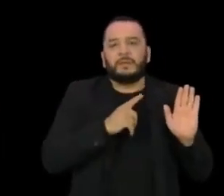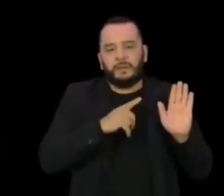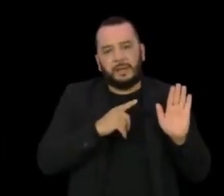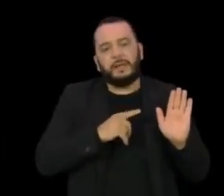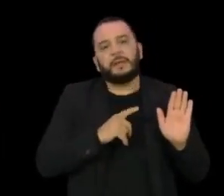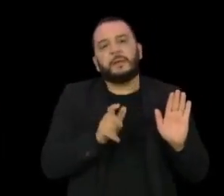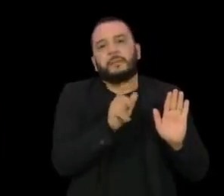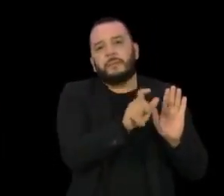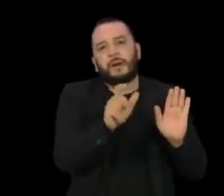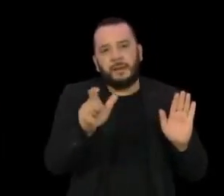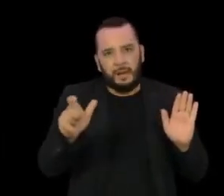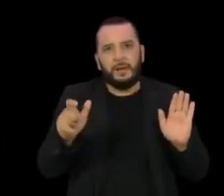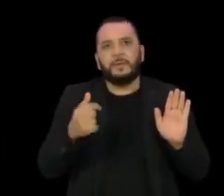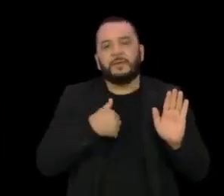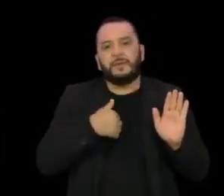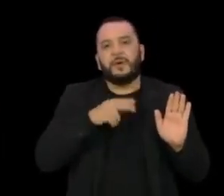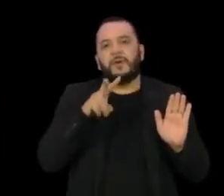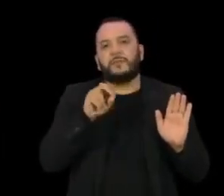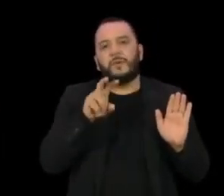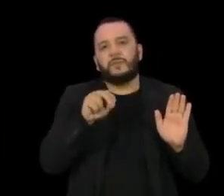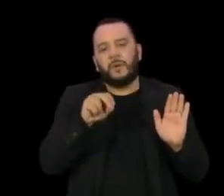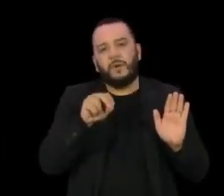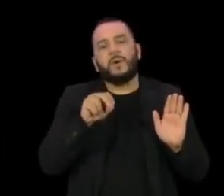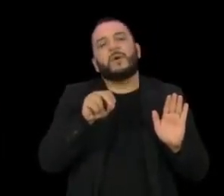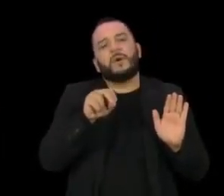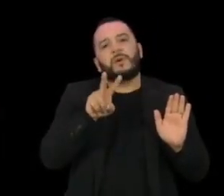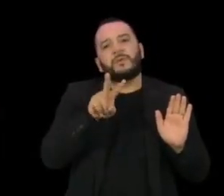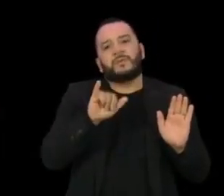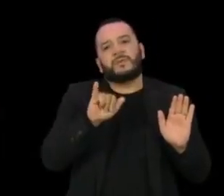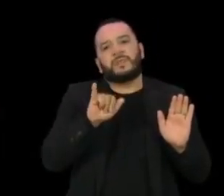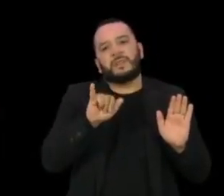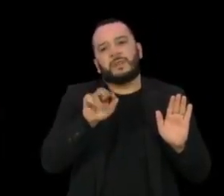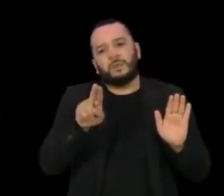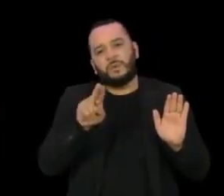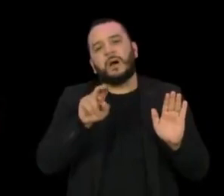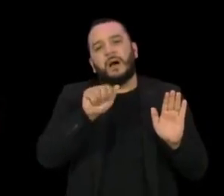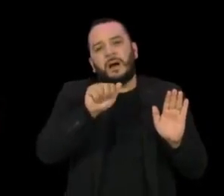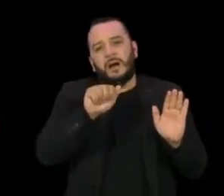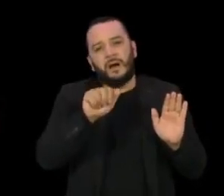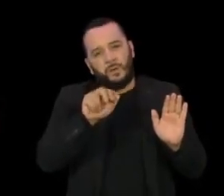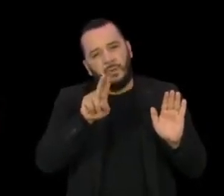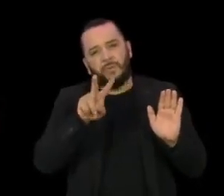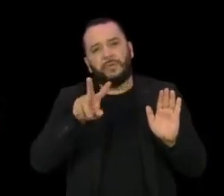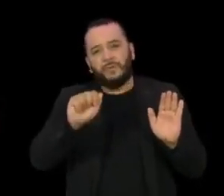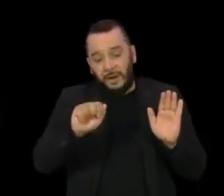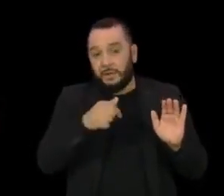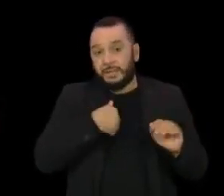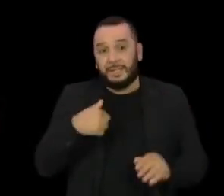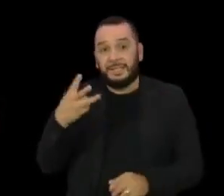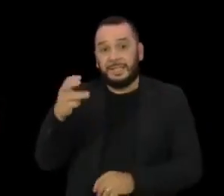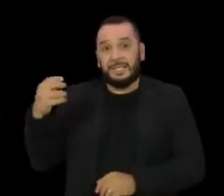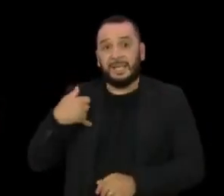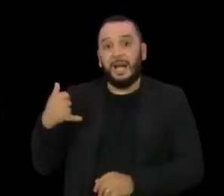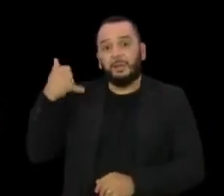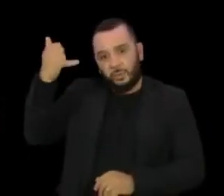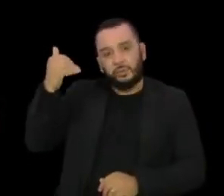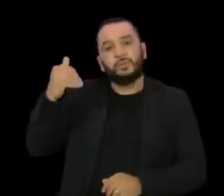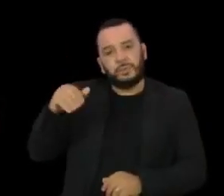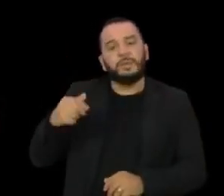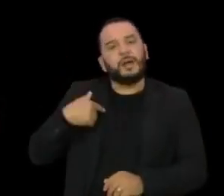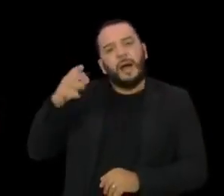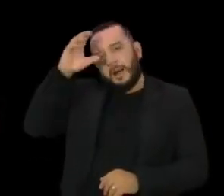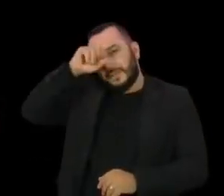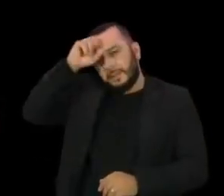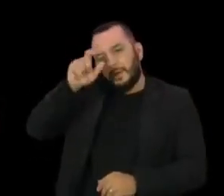fonemas parecidos, como vovô viu a uva, um grupo de 300 adultos aprendeu a escrever primeiro palavras